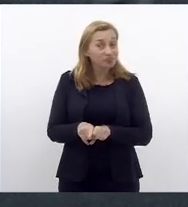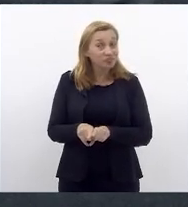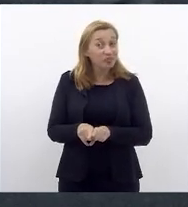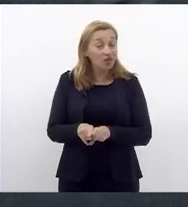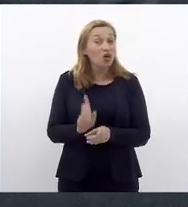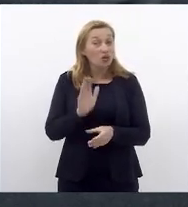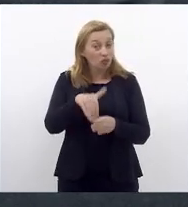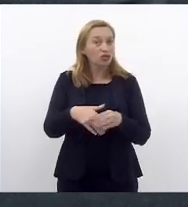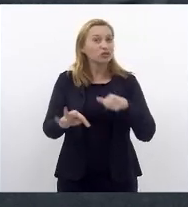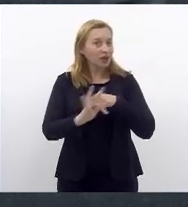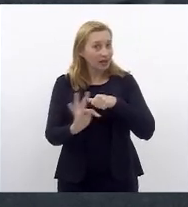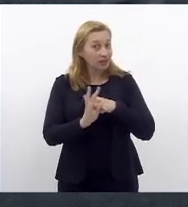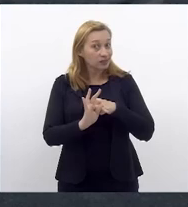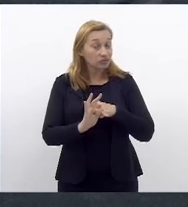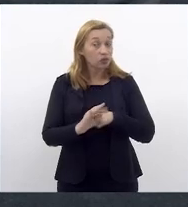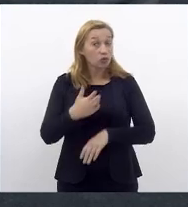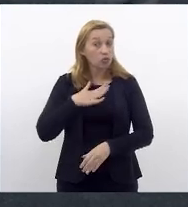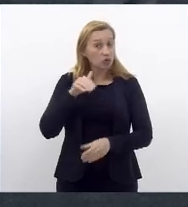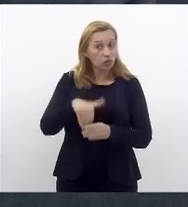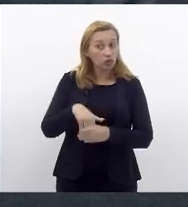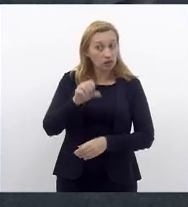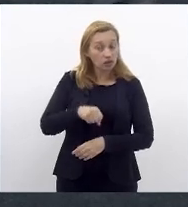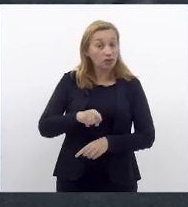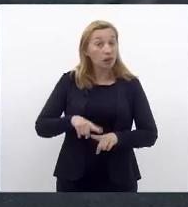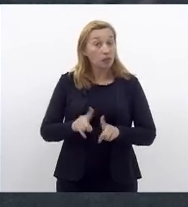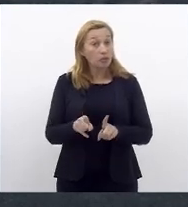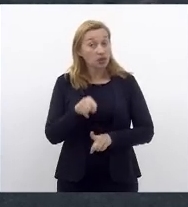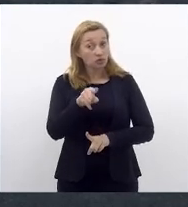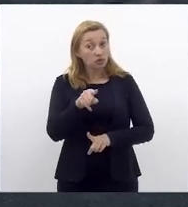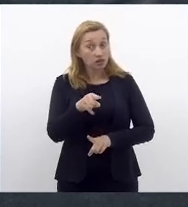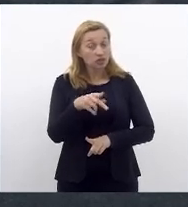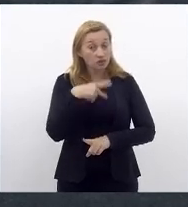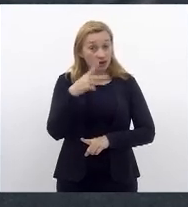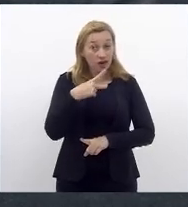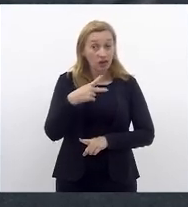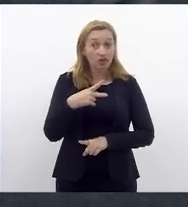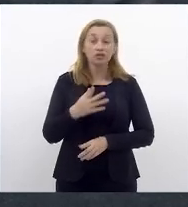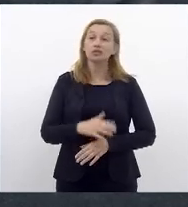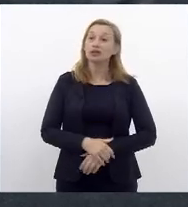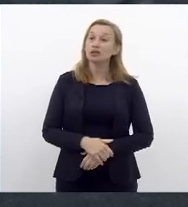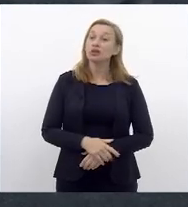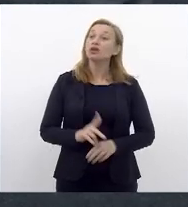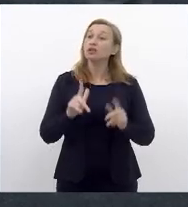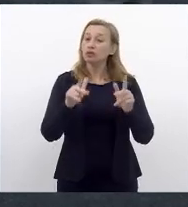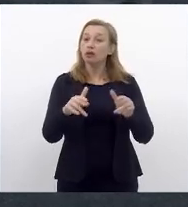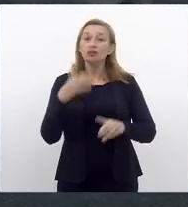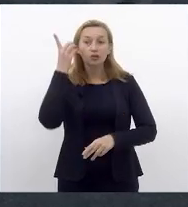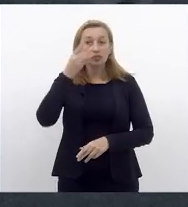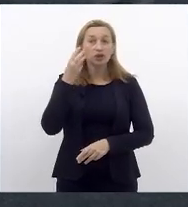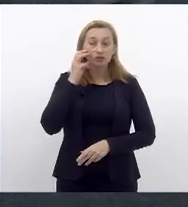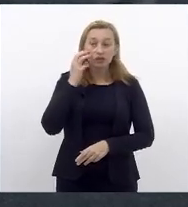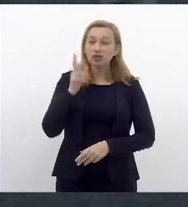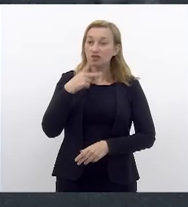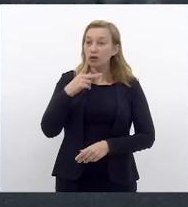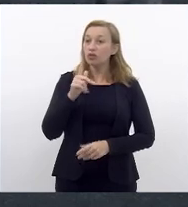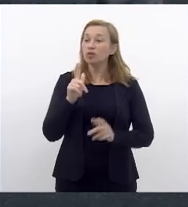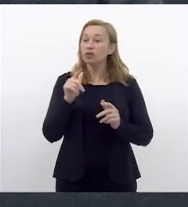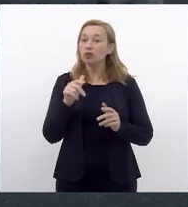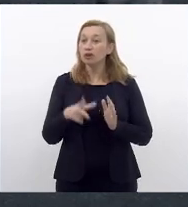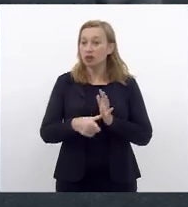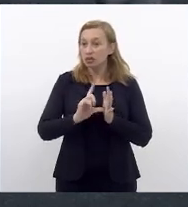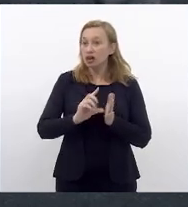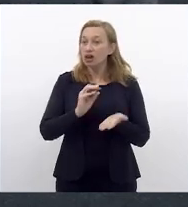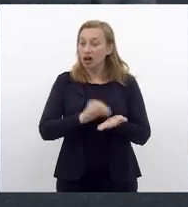e também é um voto técnico. Então, meu voto é sim, mas com essa ressalva, fazendo aqui, conforme deputado Valdeque já tinha feito anteriormente, um